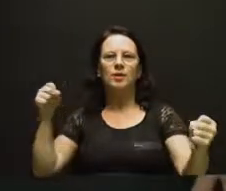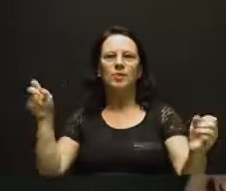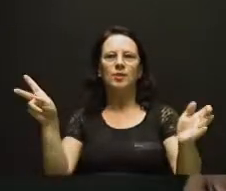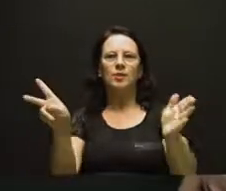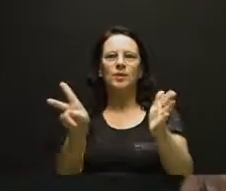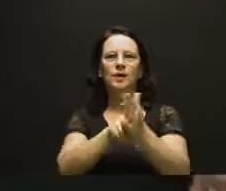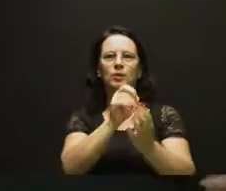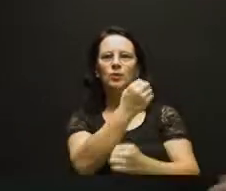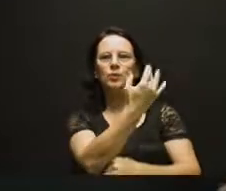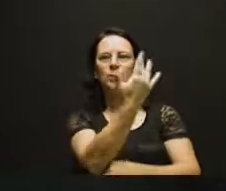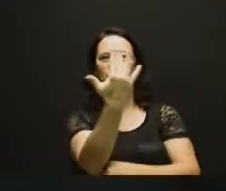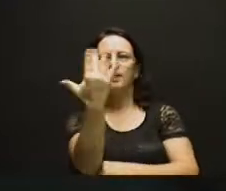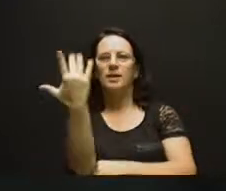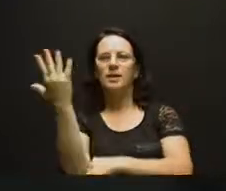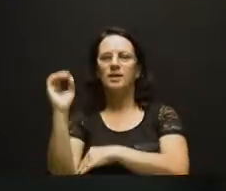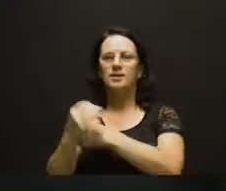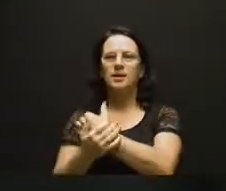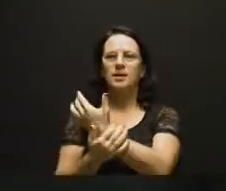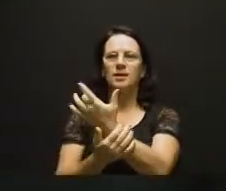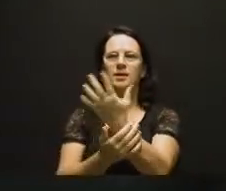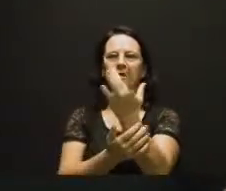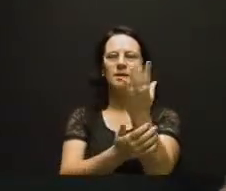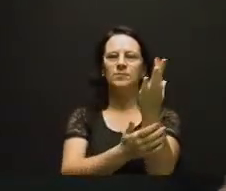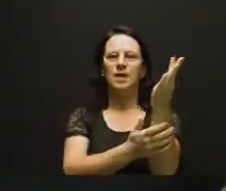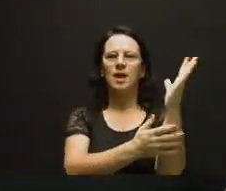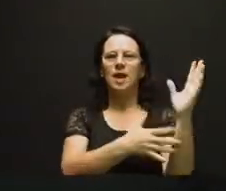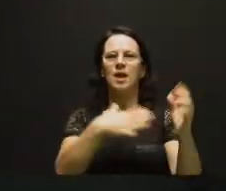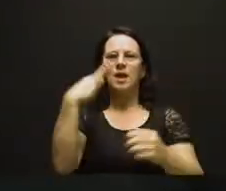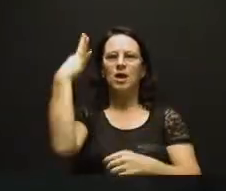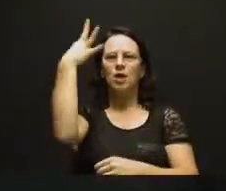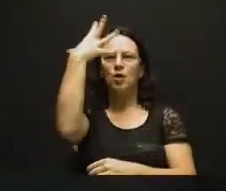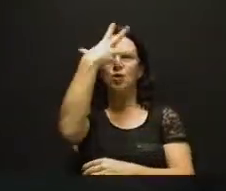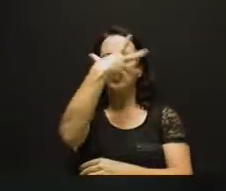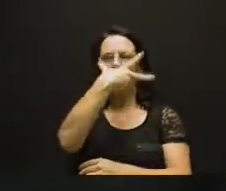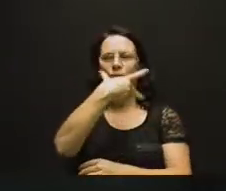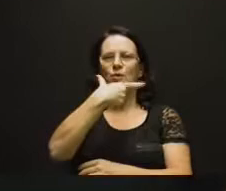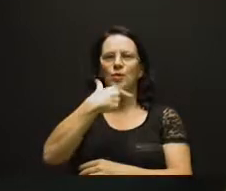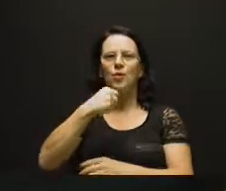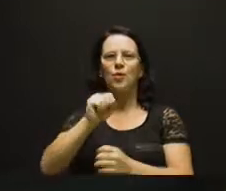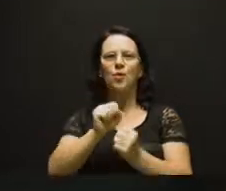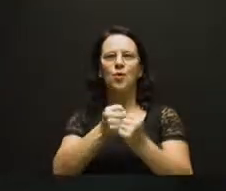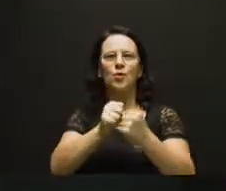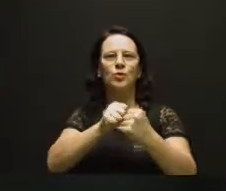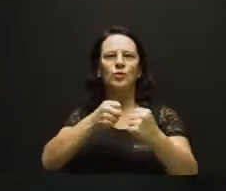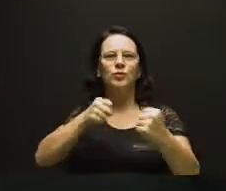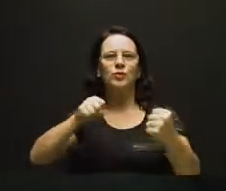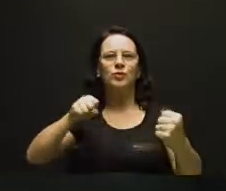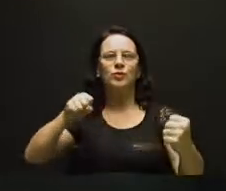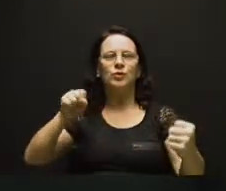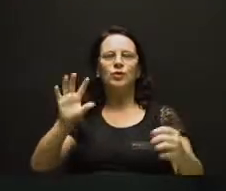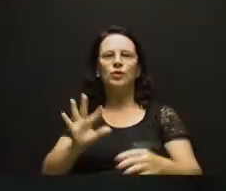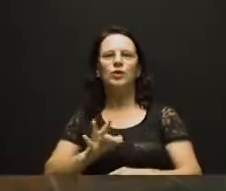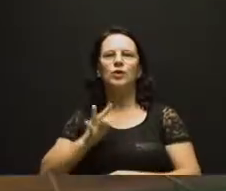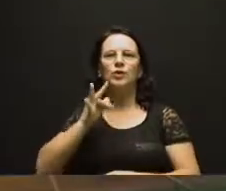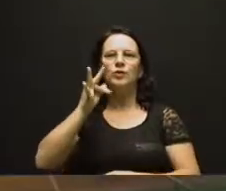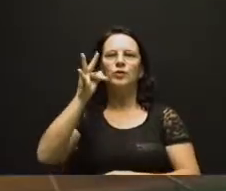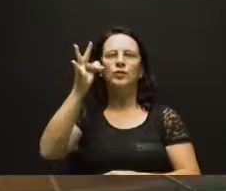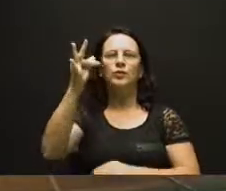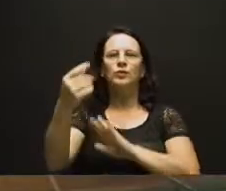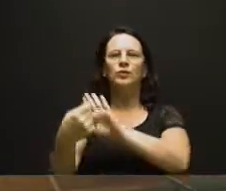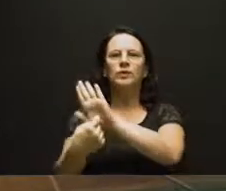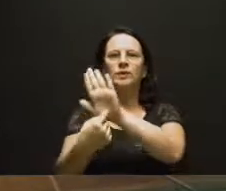mesa na perna melo é só de maureen do poder eu tenho